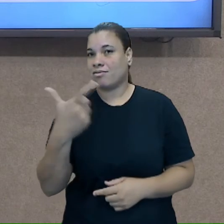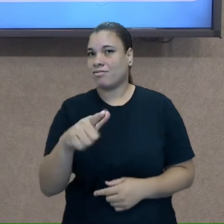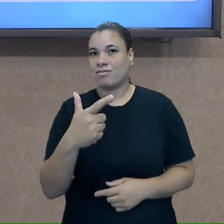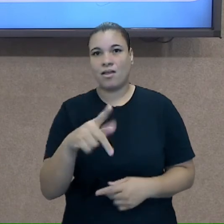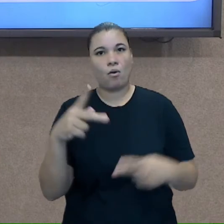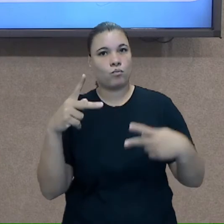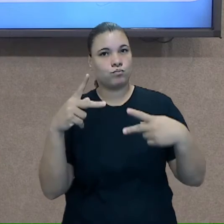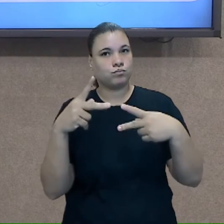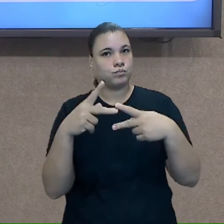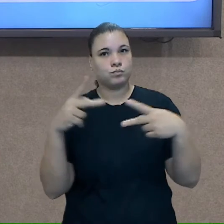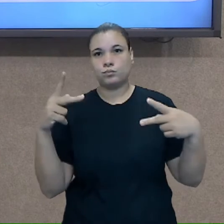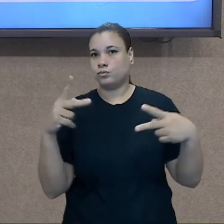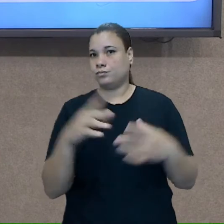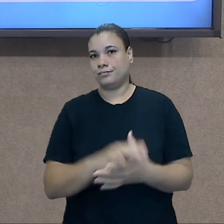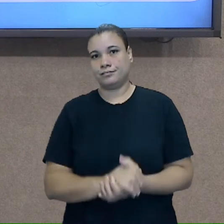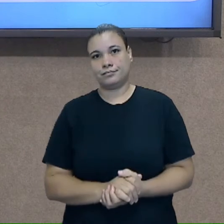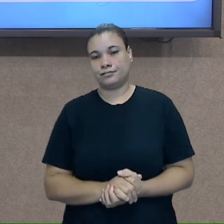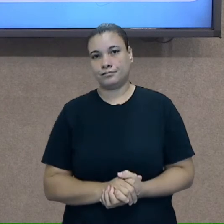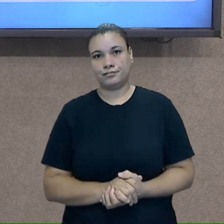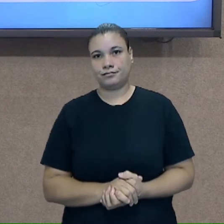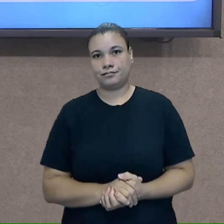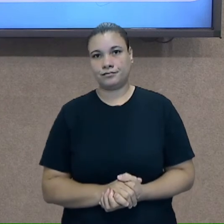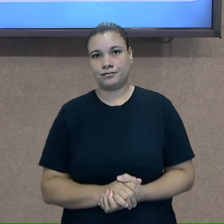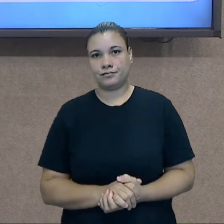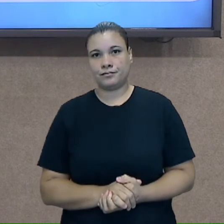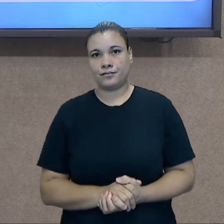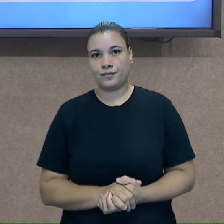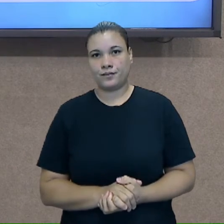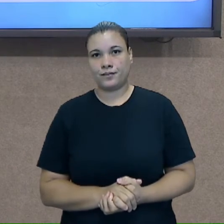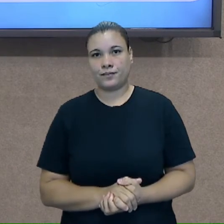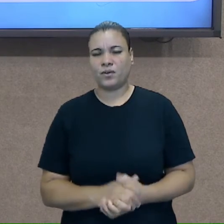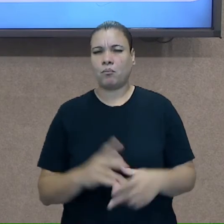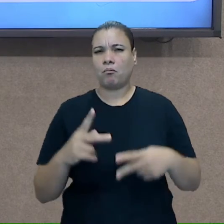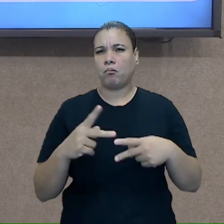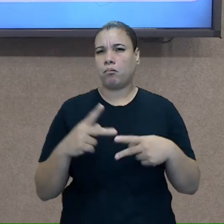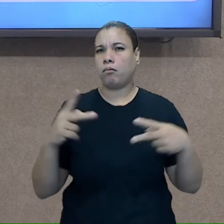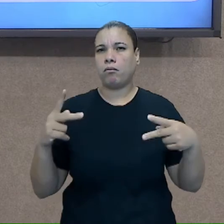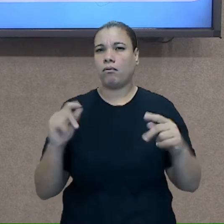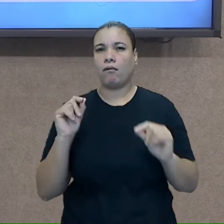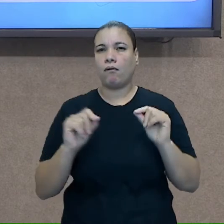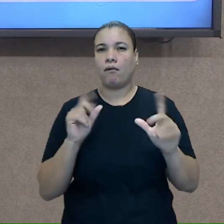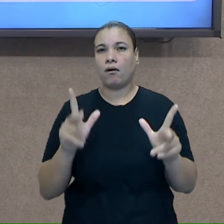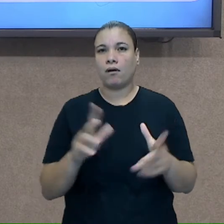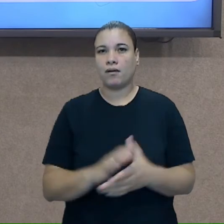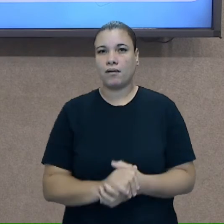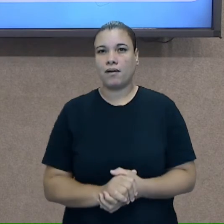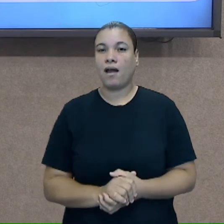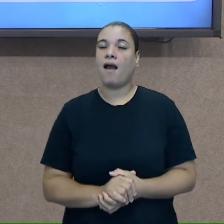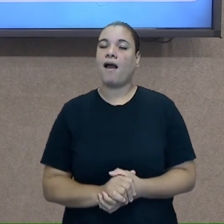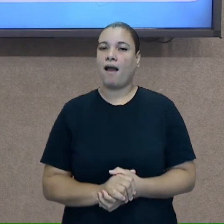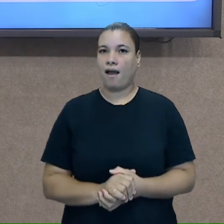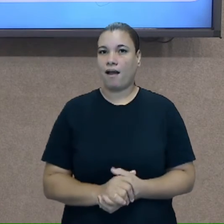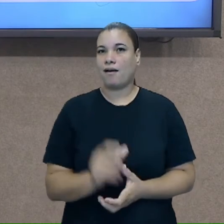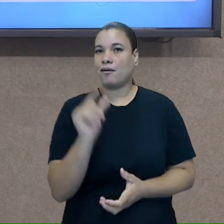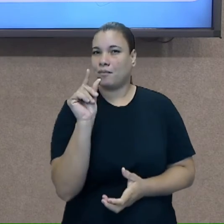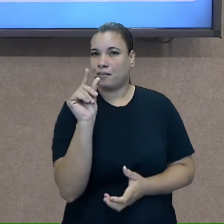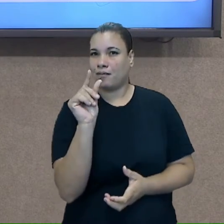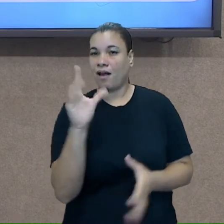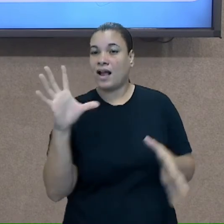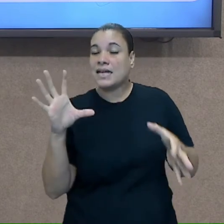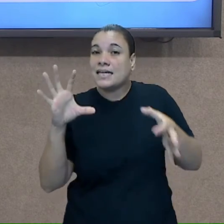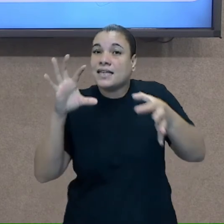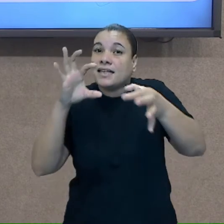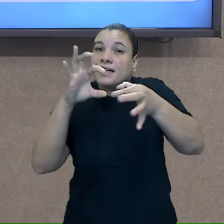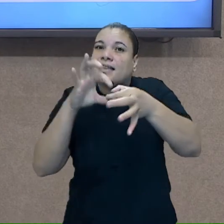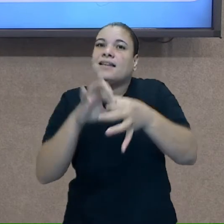Precisamos resgatar também o conceito de preposição. Preposição é o elemento que vai ligar aí um termo ao outro. É